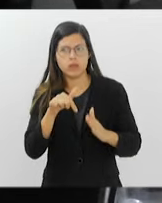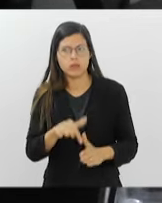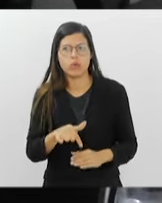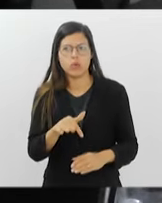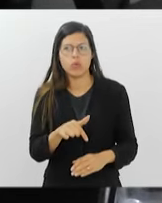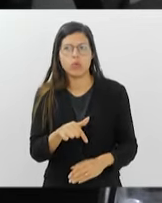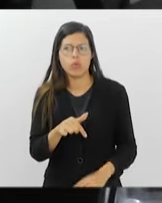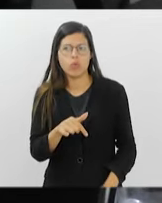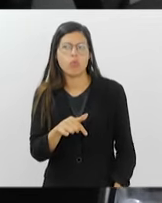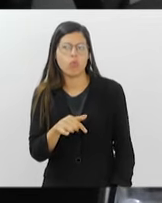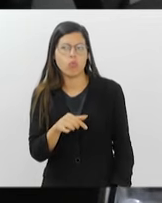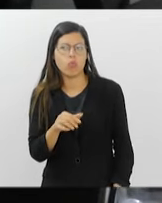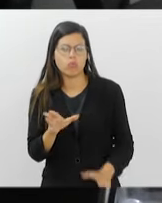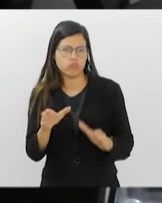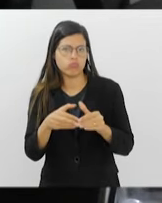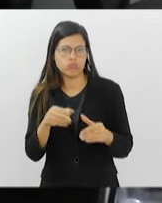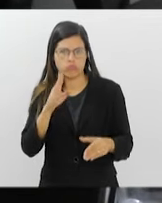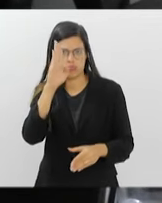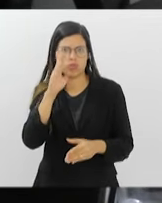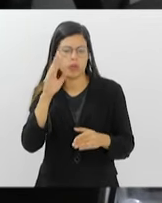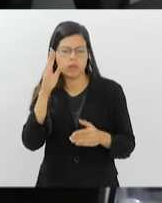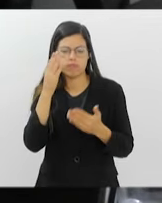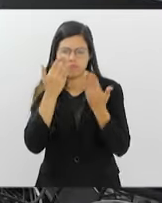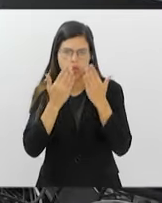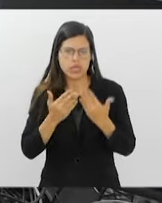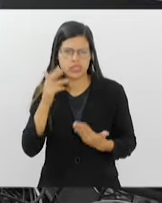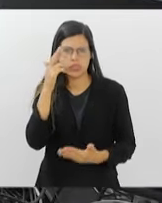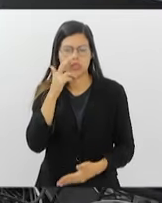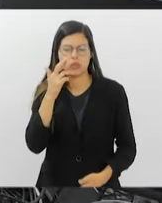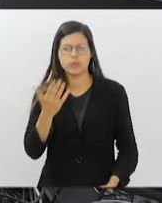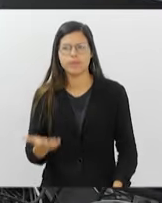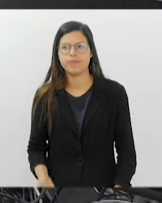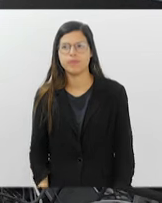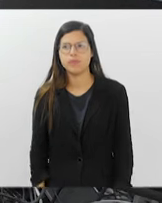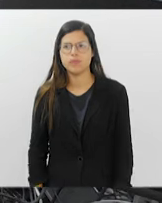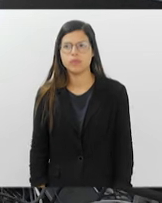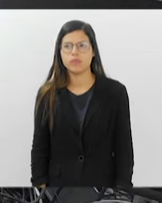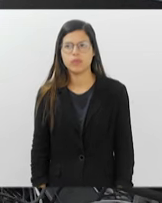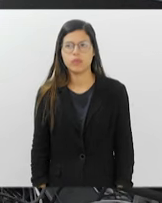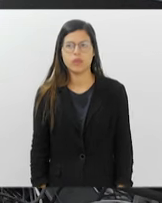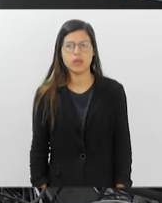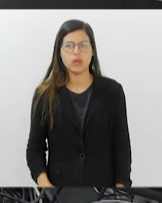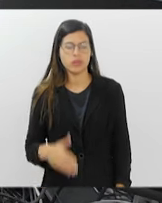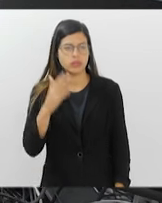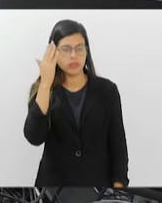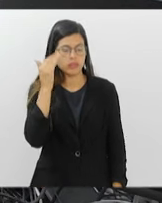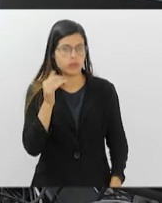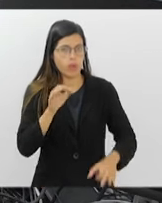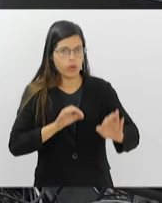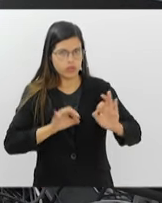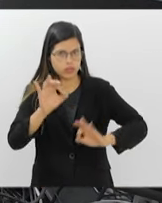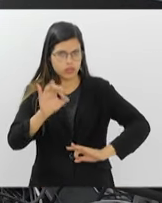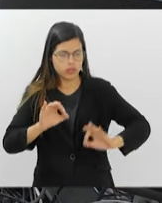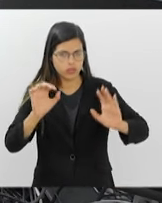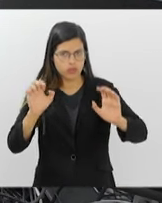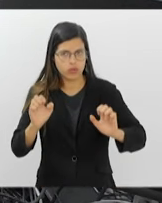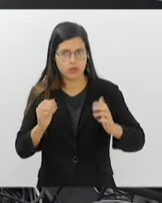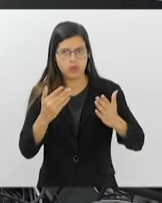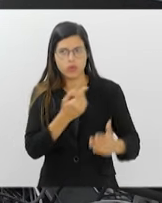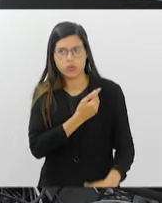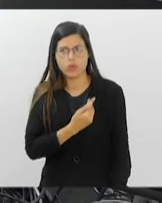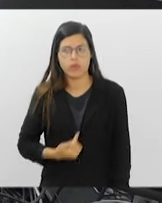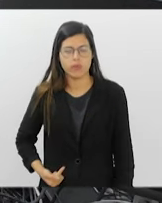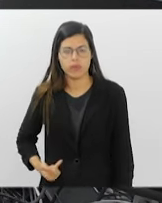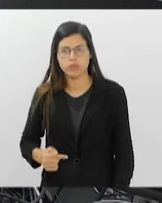da do serviço técnicos estavam lá vistoriando a gente sabe que a organização do evento do Governo do Estado defende que o